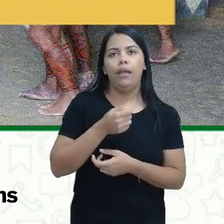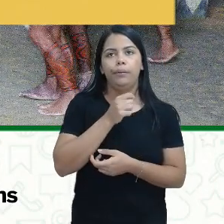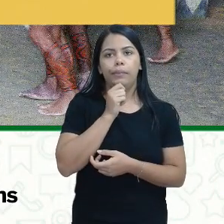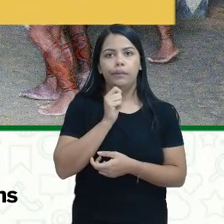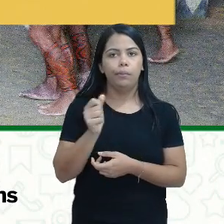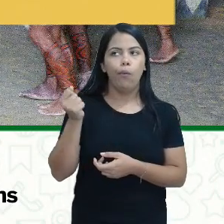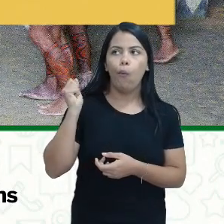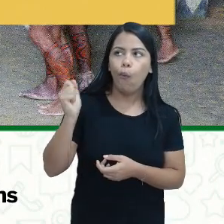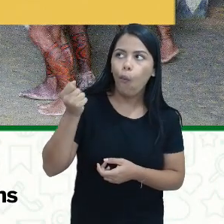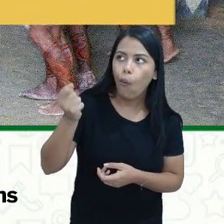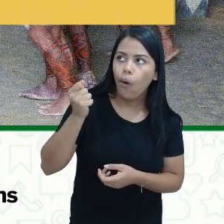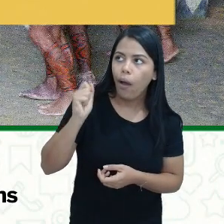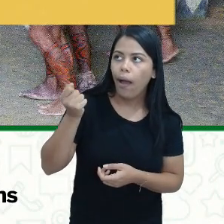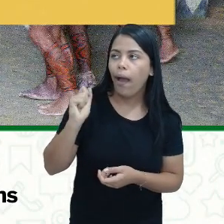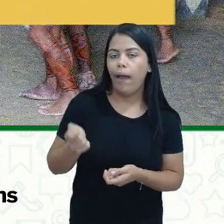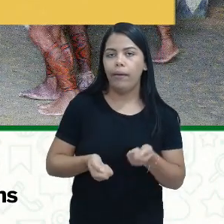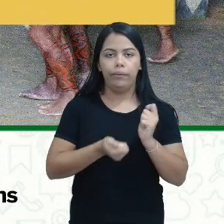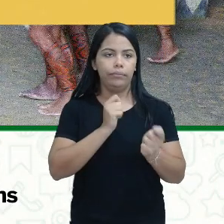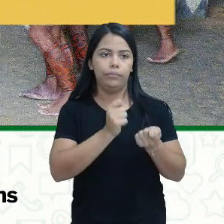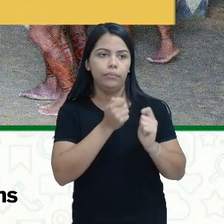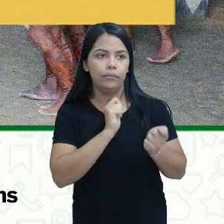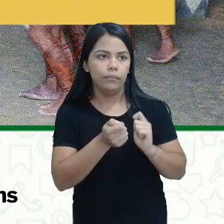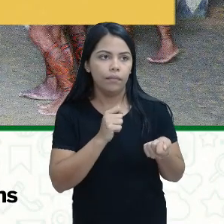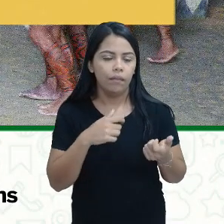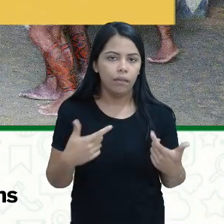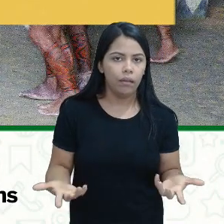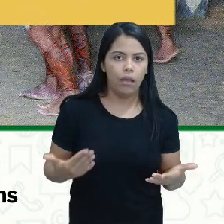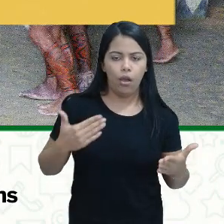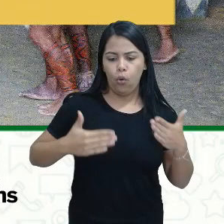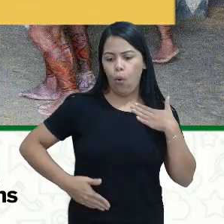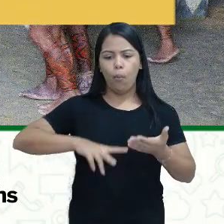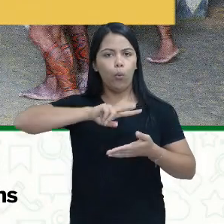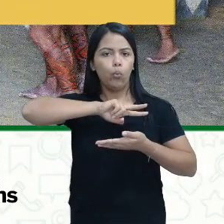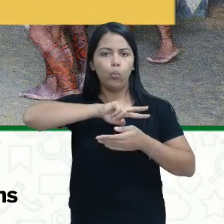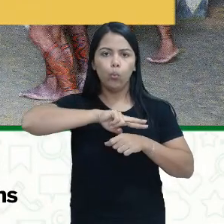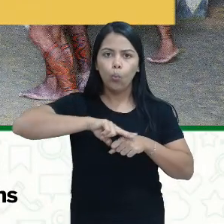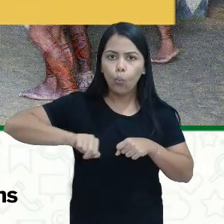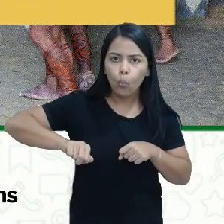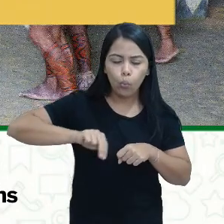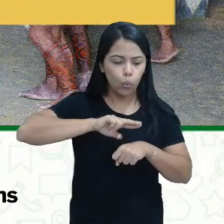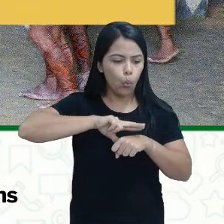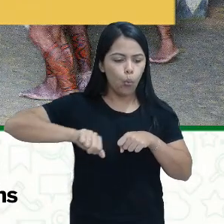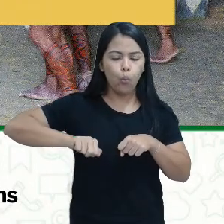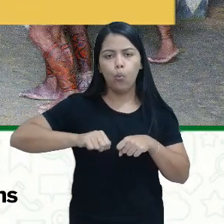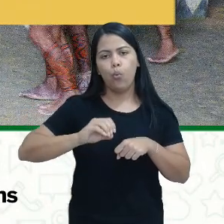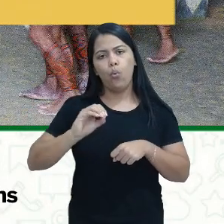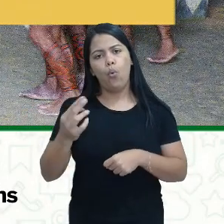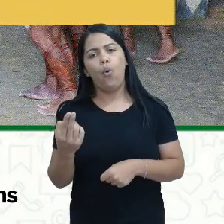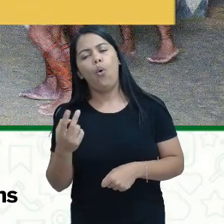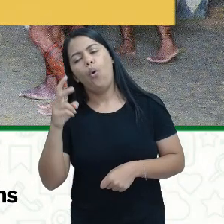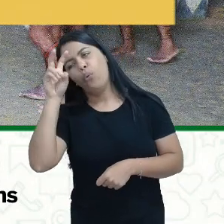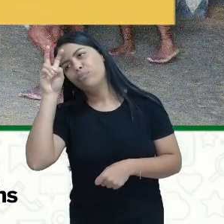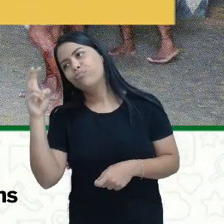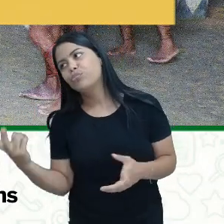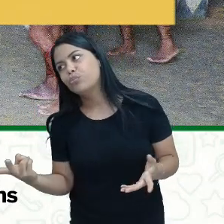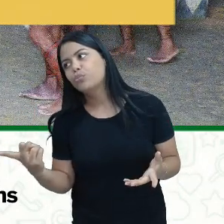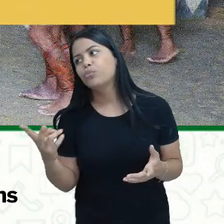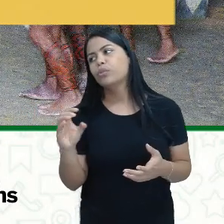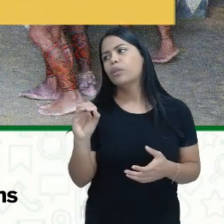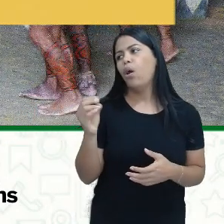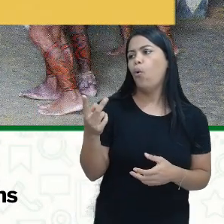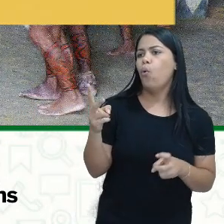penas, maracás, corpos nus ou sobre pinturas, ou então aquela questão